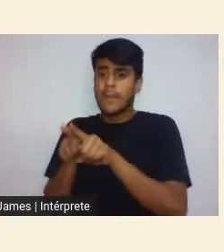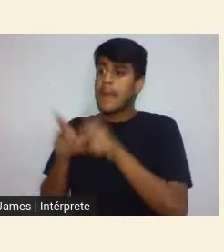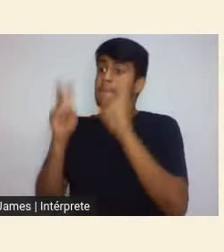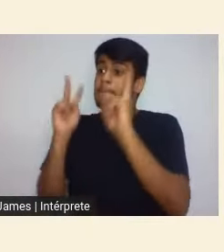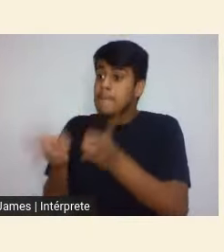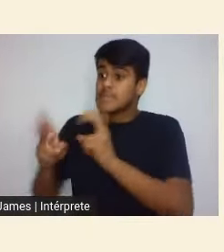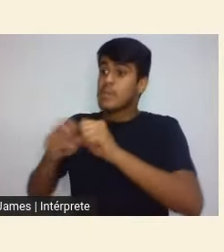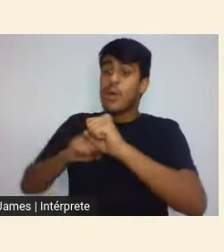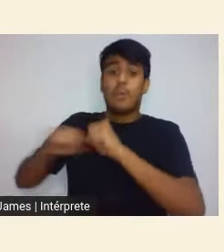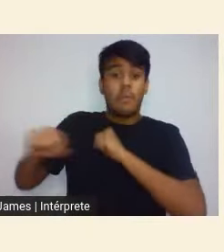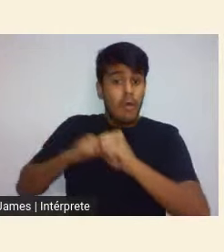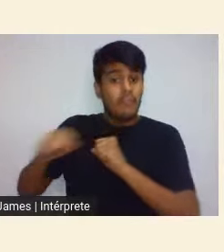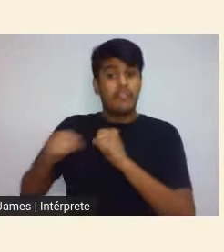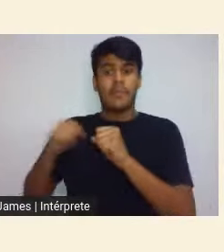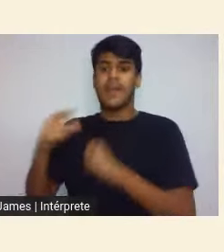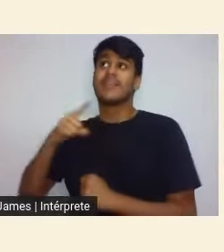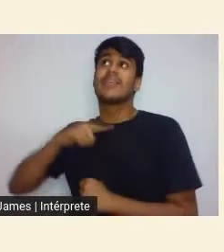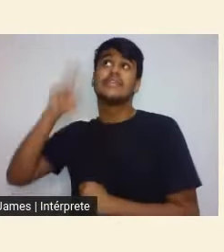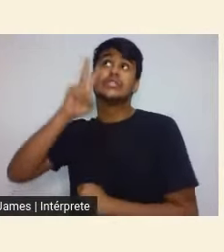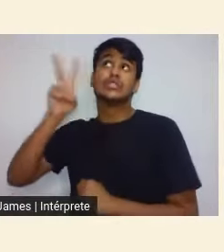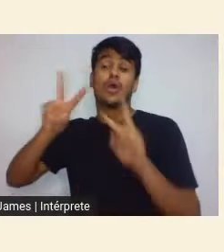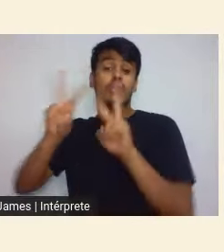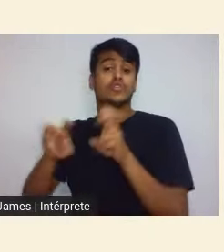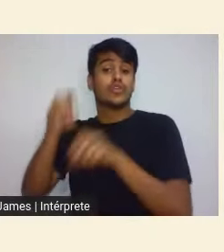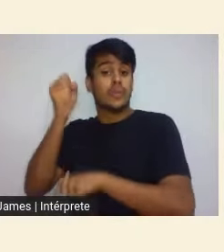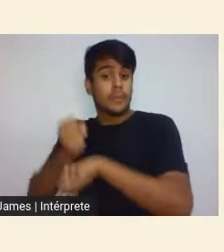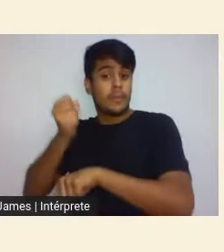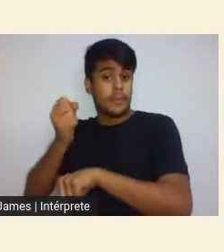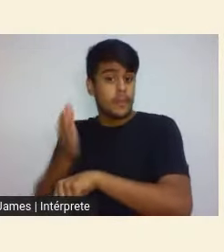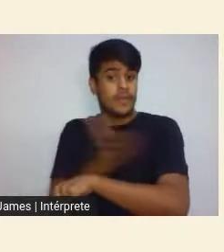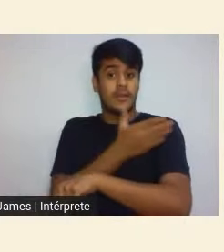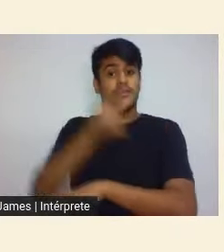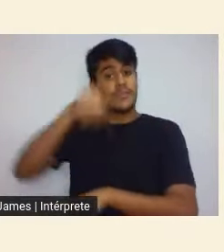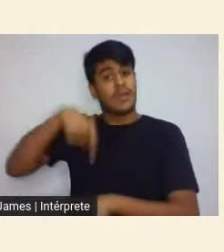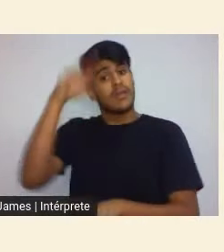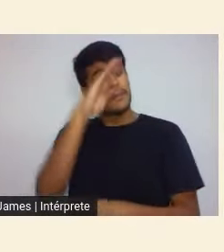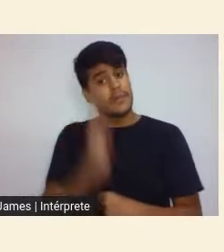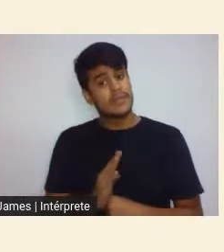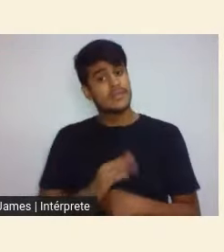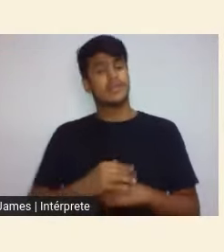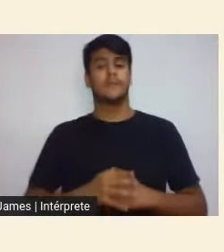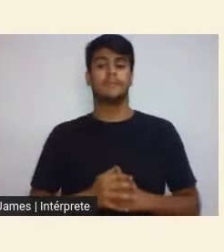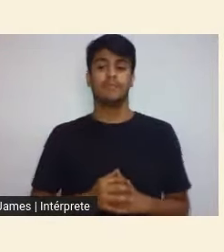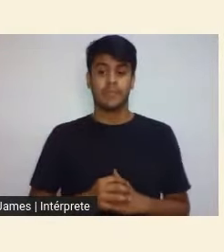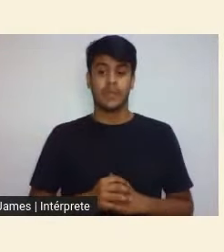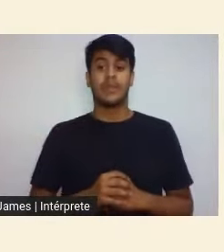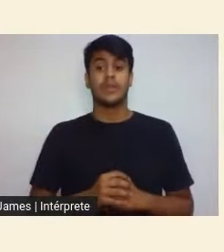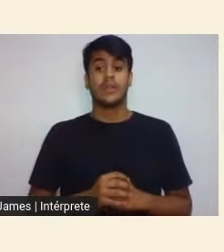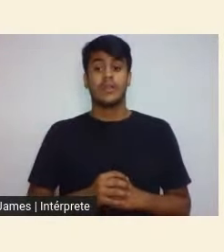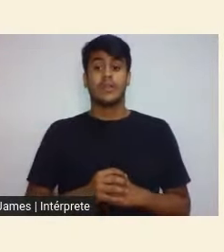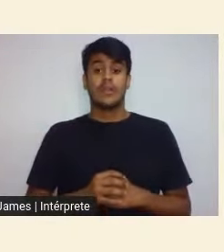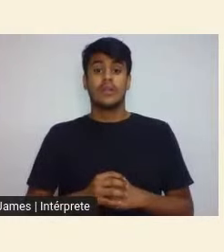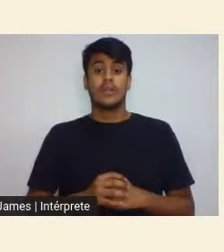parte da história do modernismo brasileiro. Né. Quer dizer, já